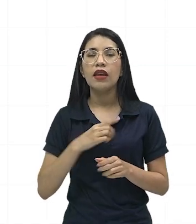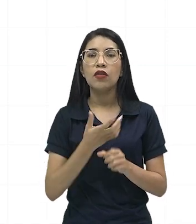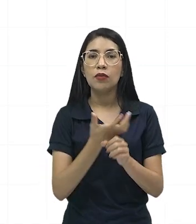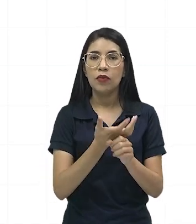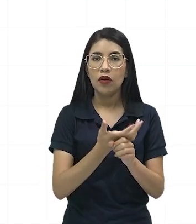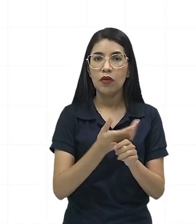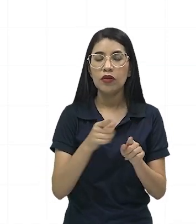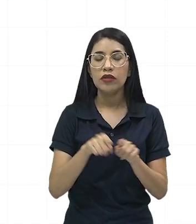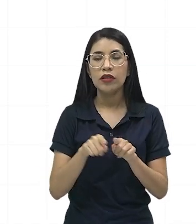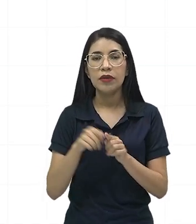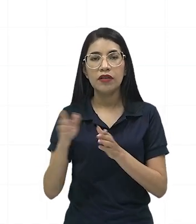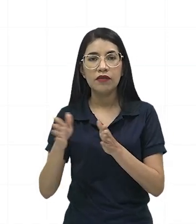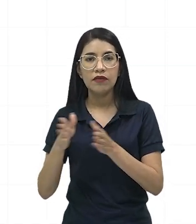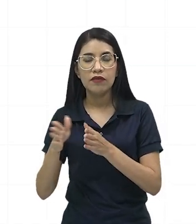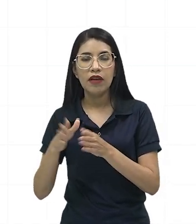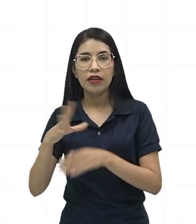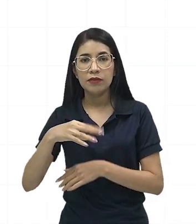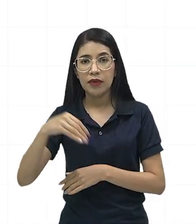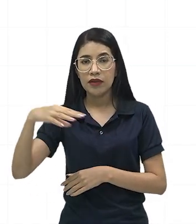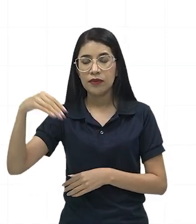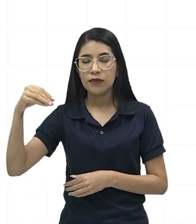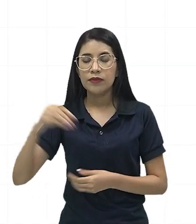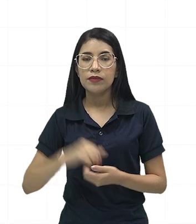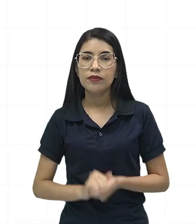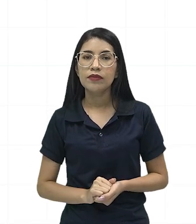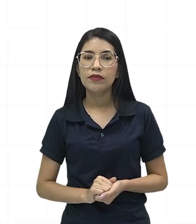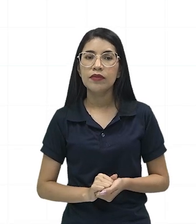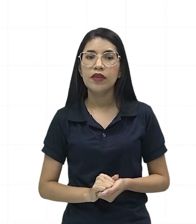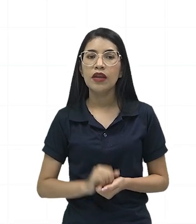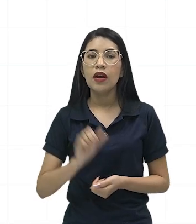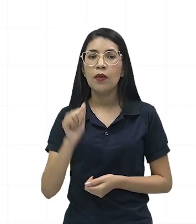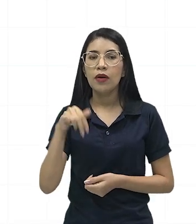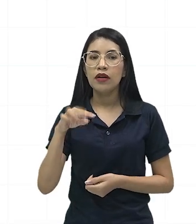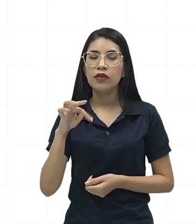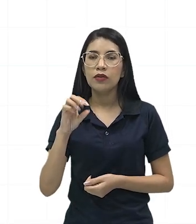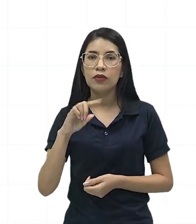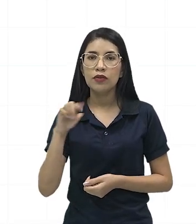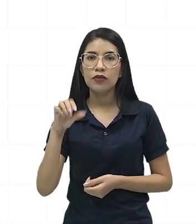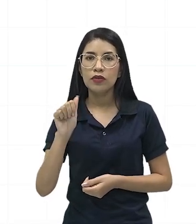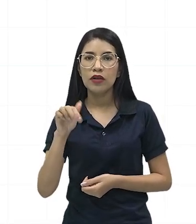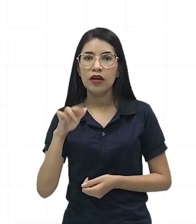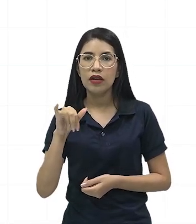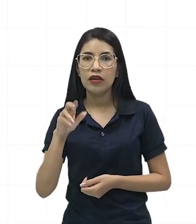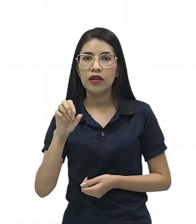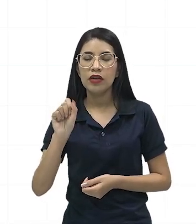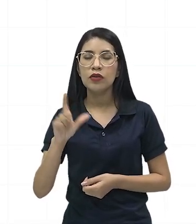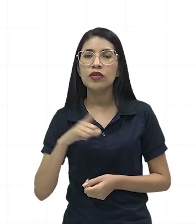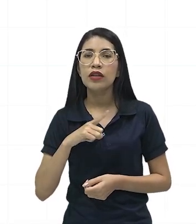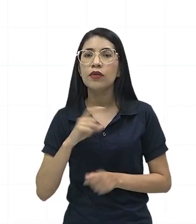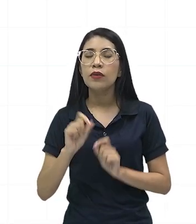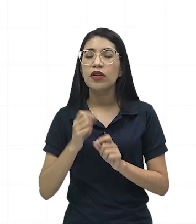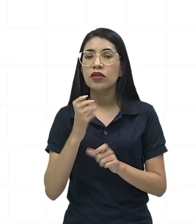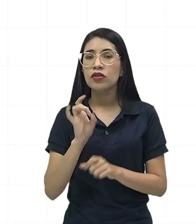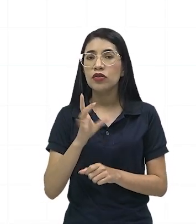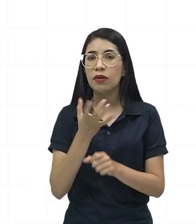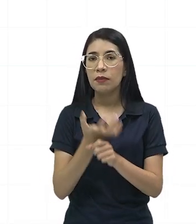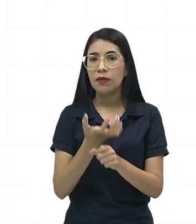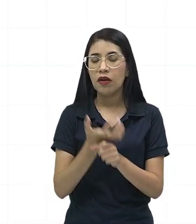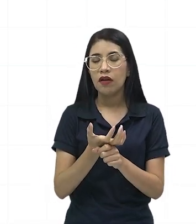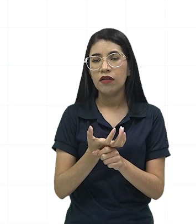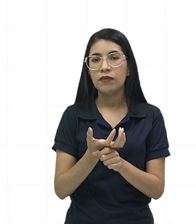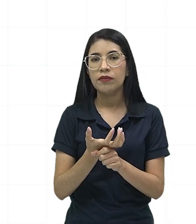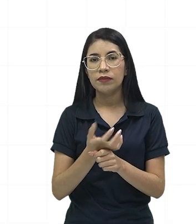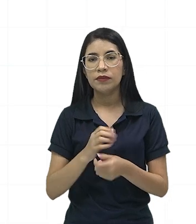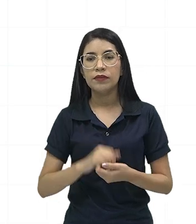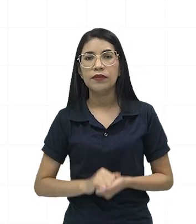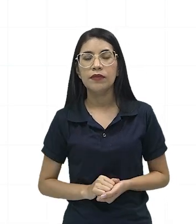fase medusoide. E ainda os antozoários, presença de apenas pólipos. Então a gente vê aí as anêmonas do